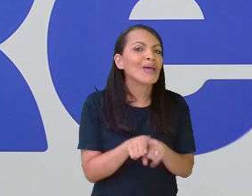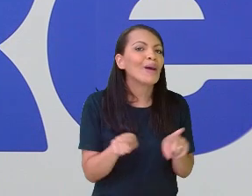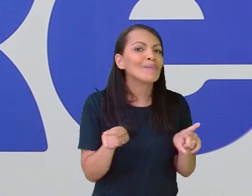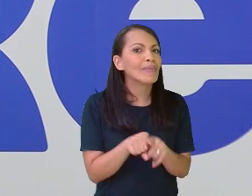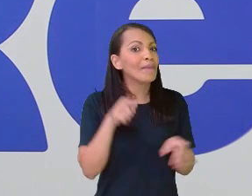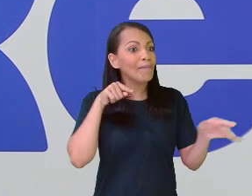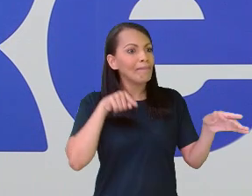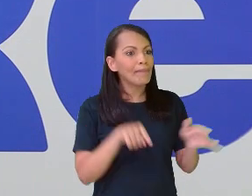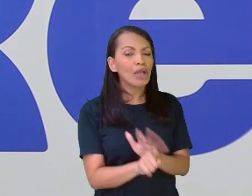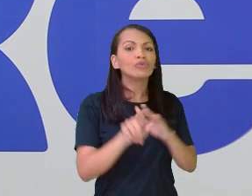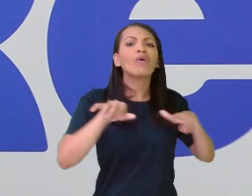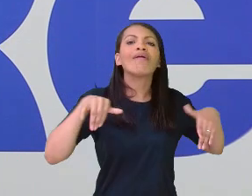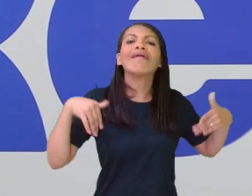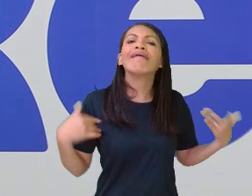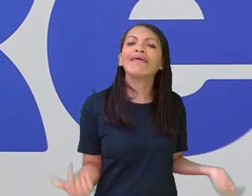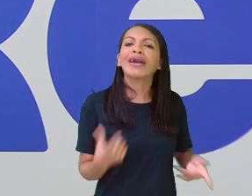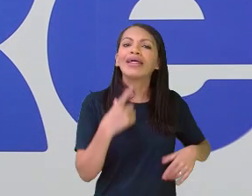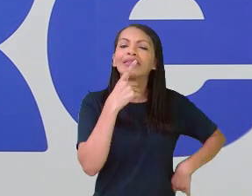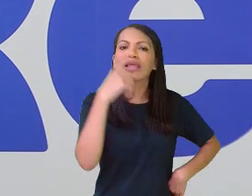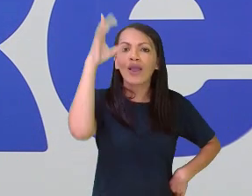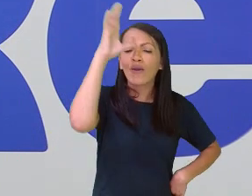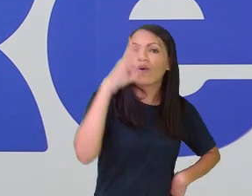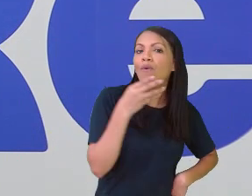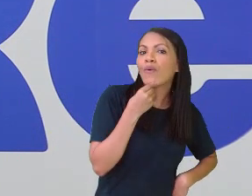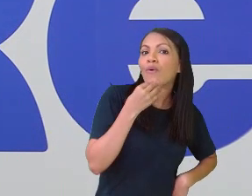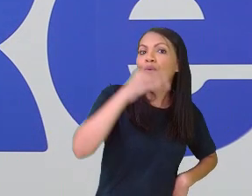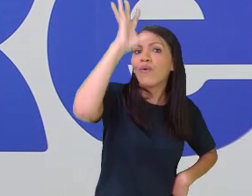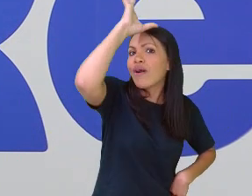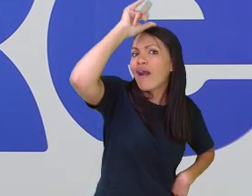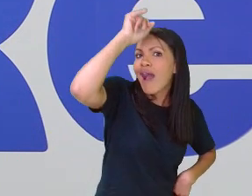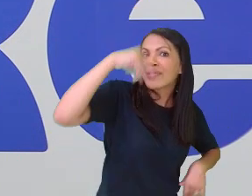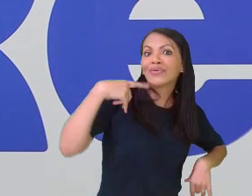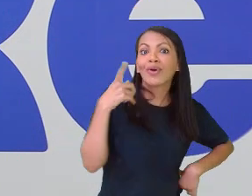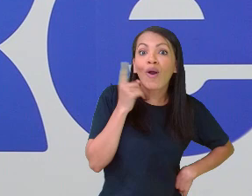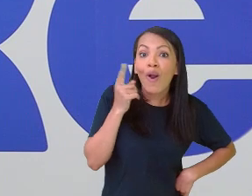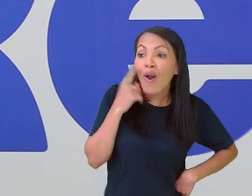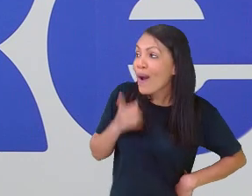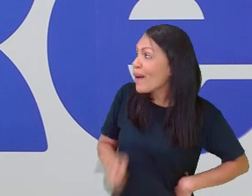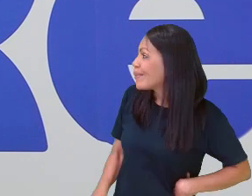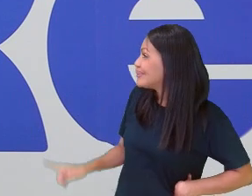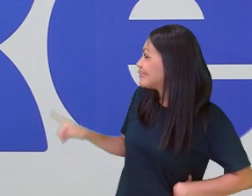perguntaram por ele. Olha Será ele que aí. Olha ele aí!